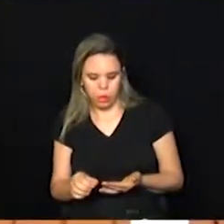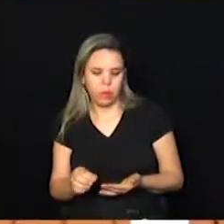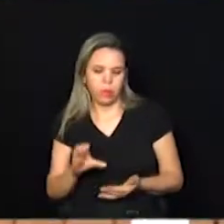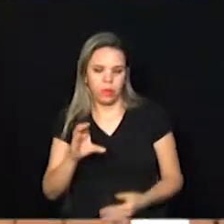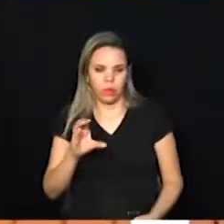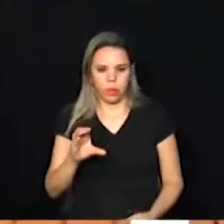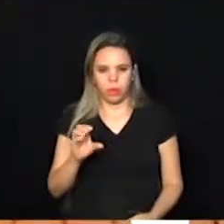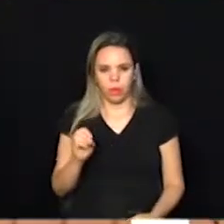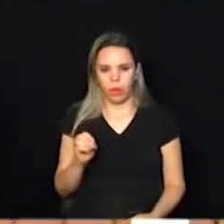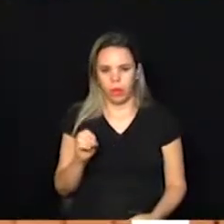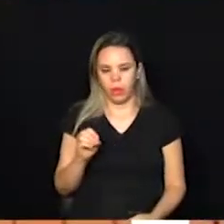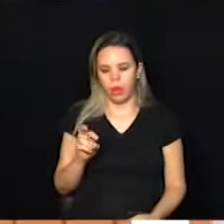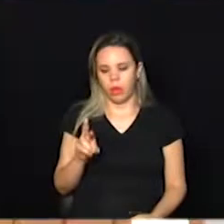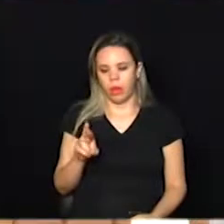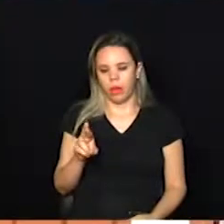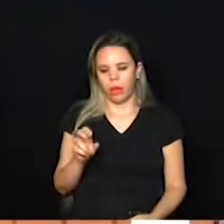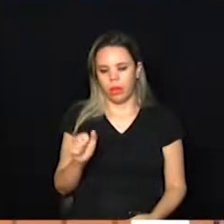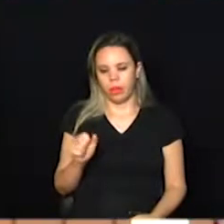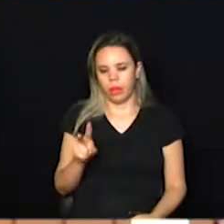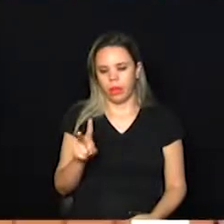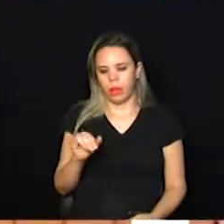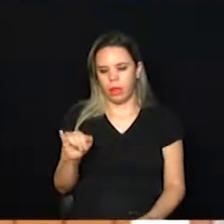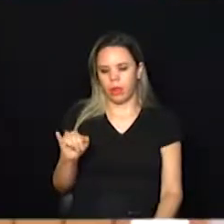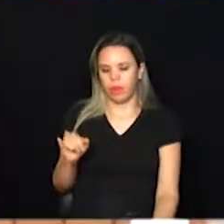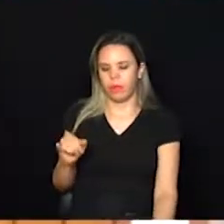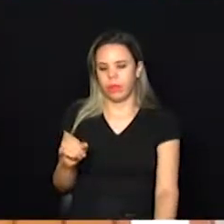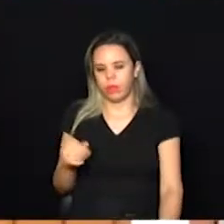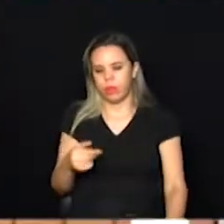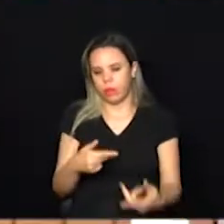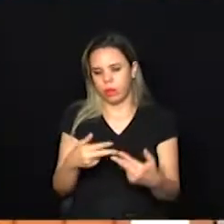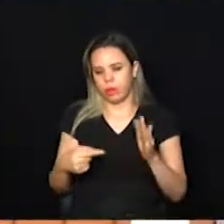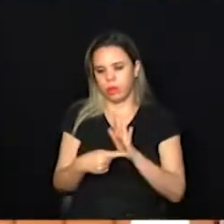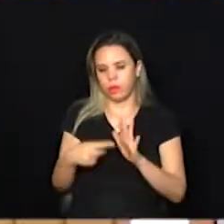SERAV, enfim, e outros pontos que a vereadora apresentou.